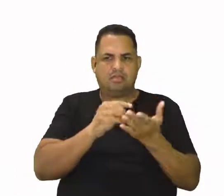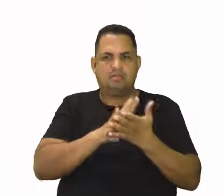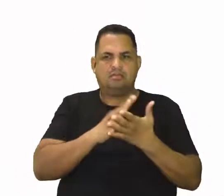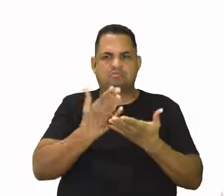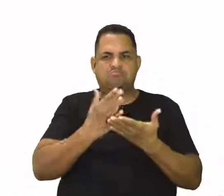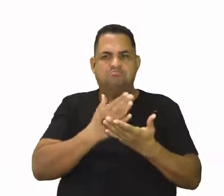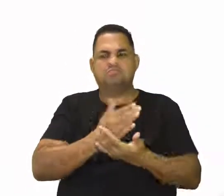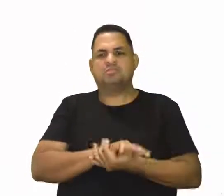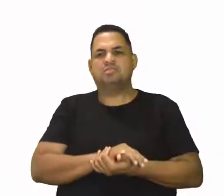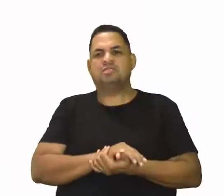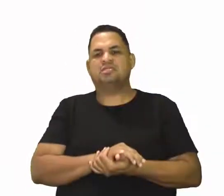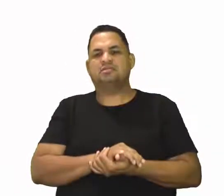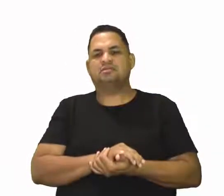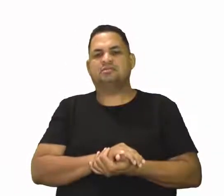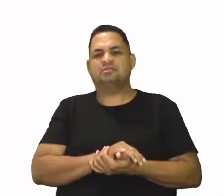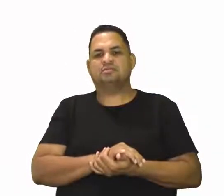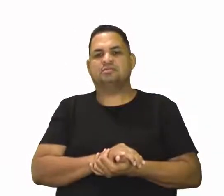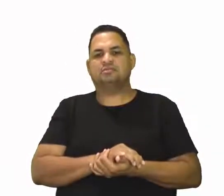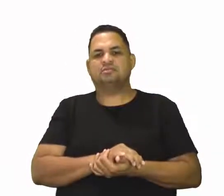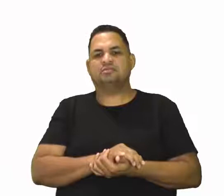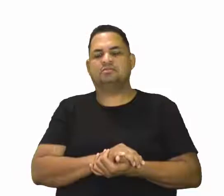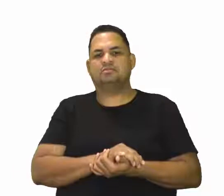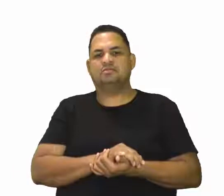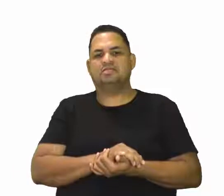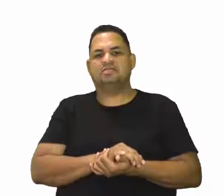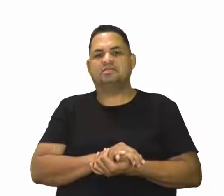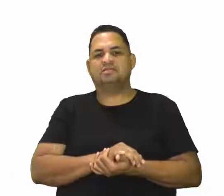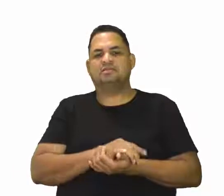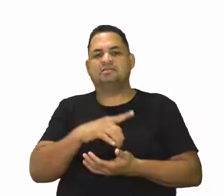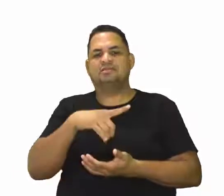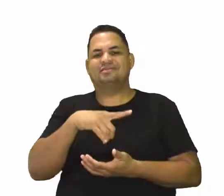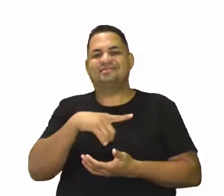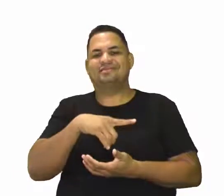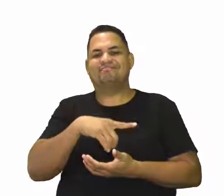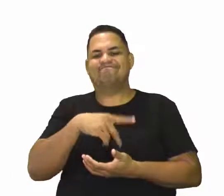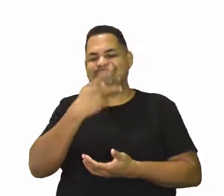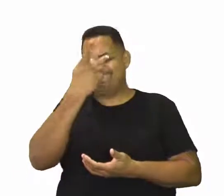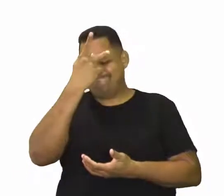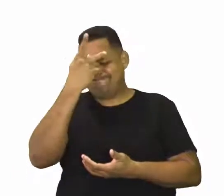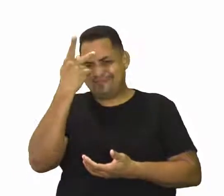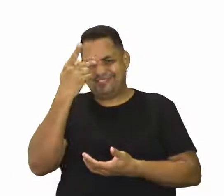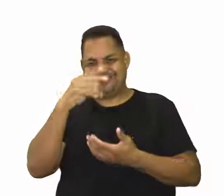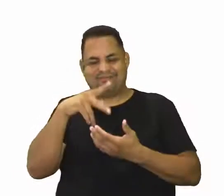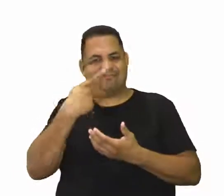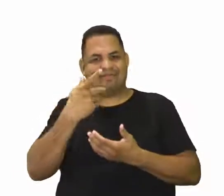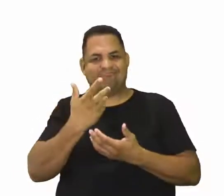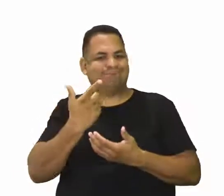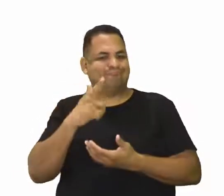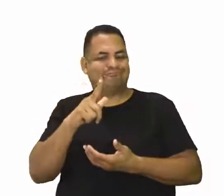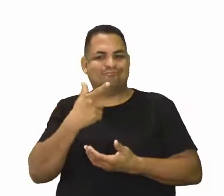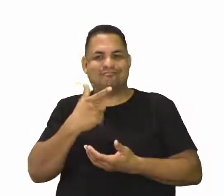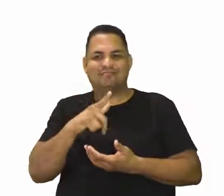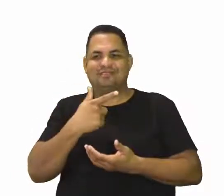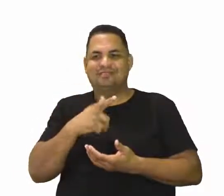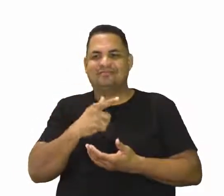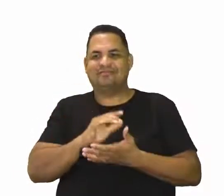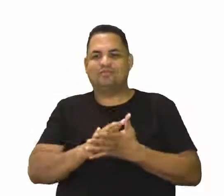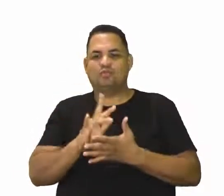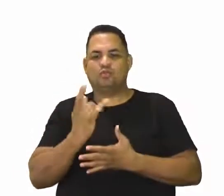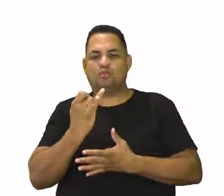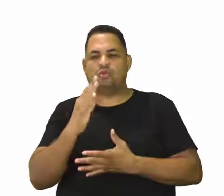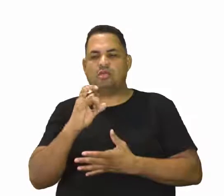gente que ainda são não tem gente que nega a existência do holocausto